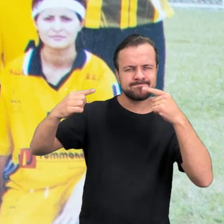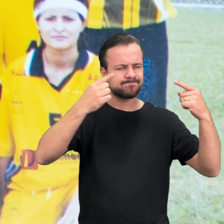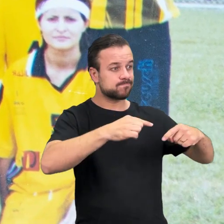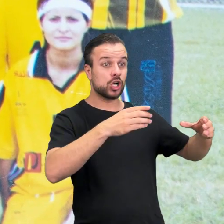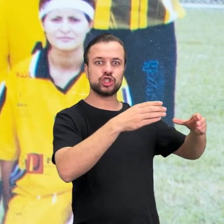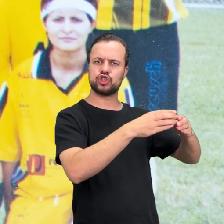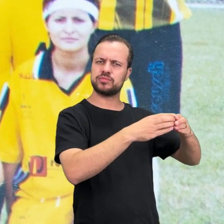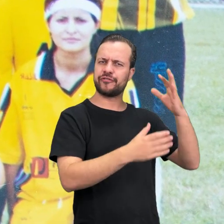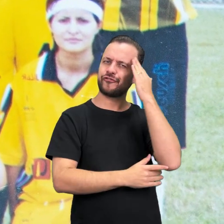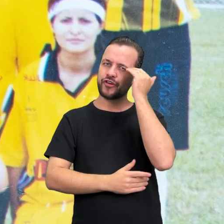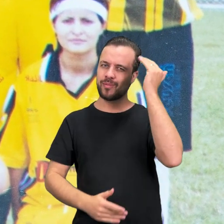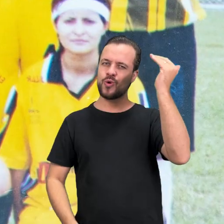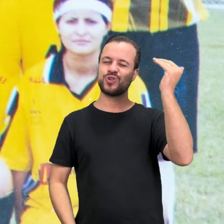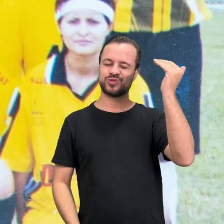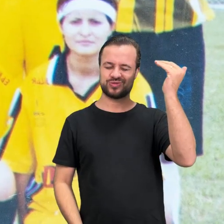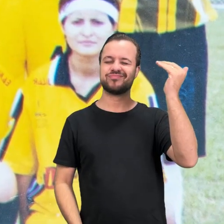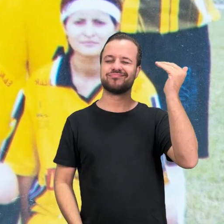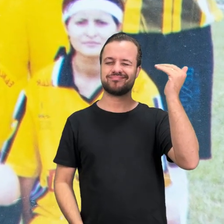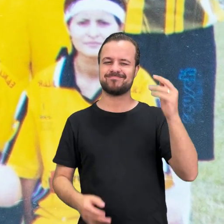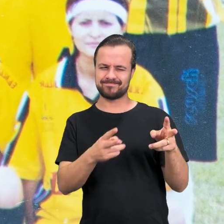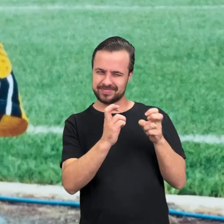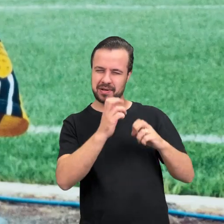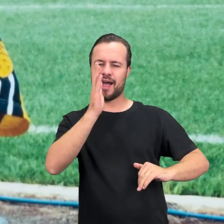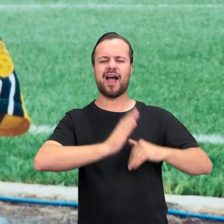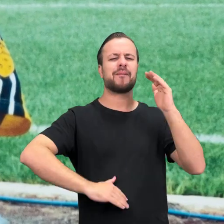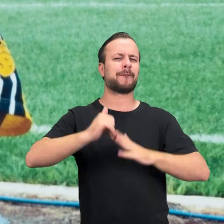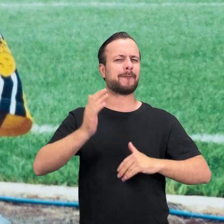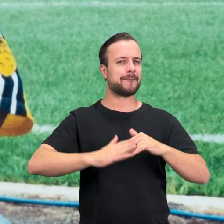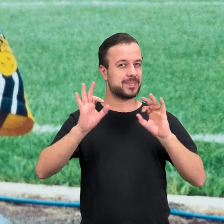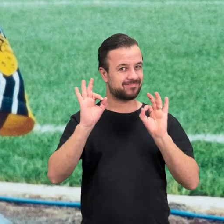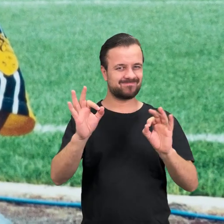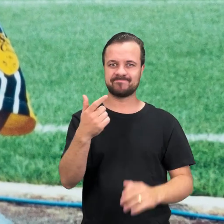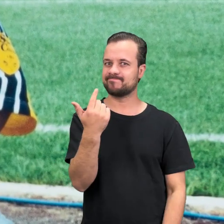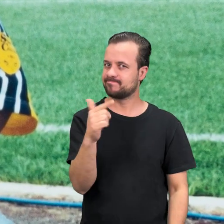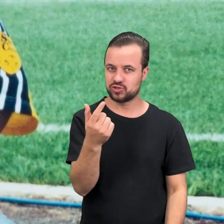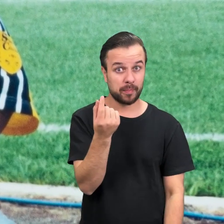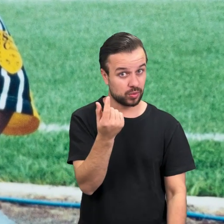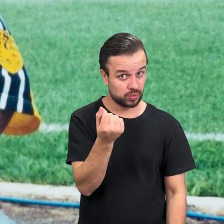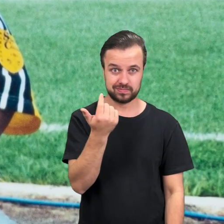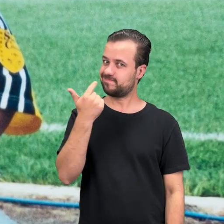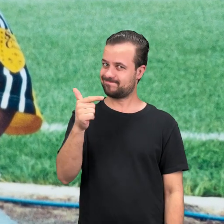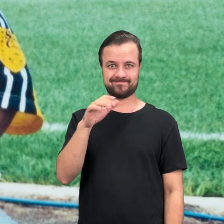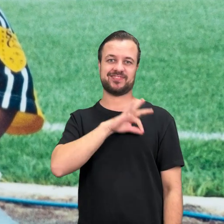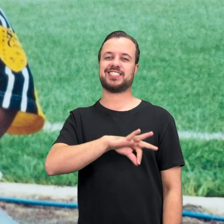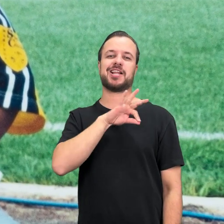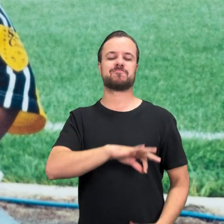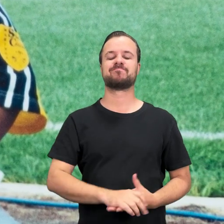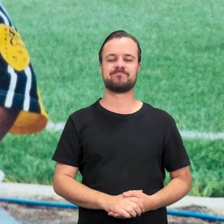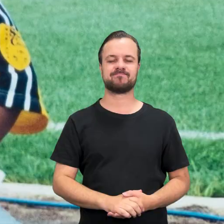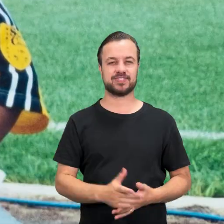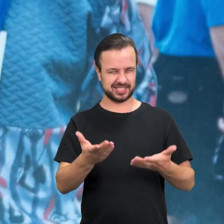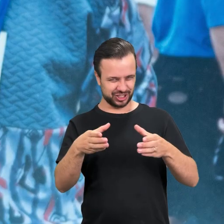grandes clubes e a certeza de que havia talento de sobra, mesmo sem apoio ou salário. O Seleto a